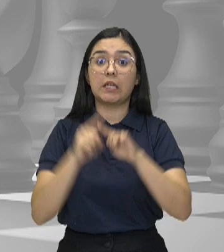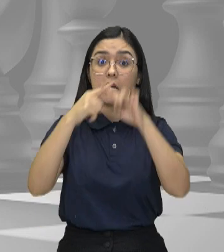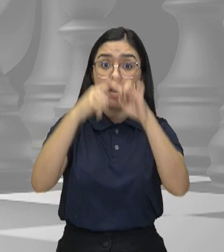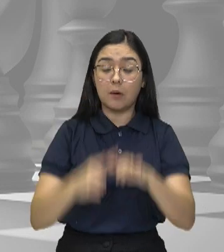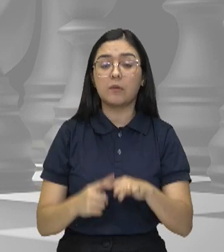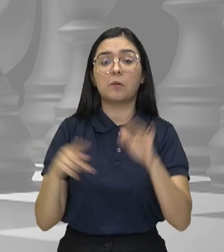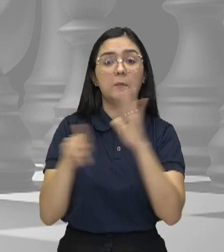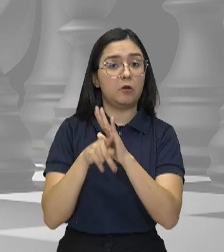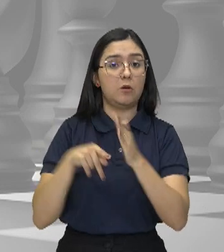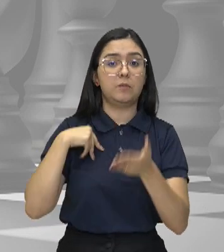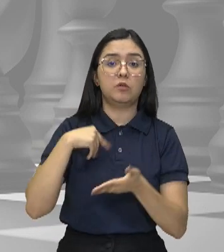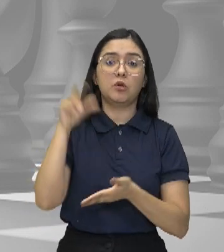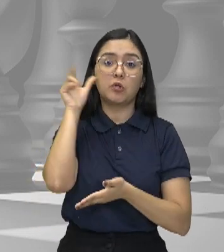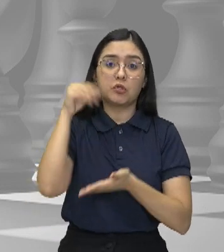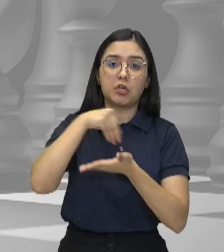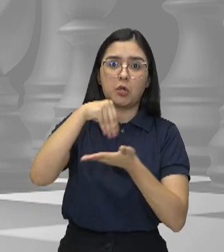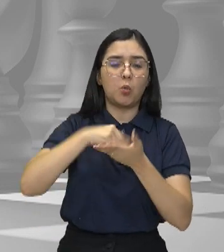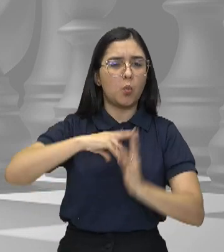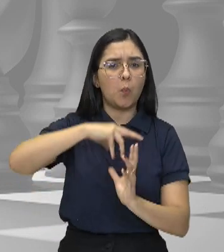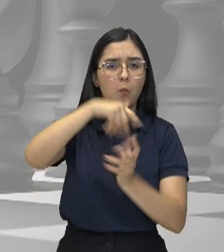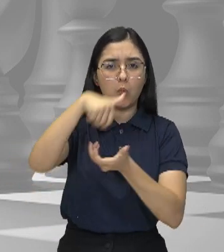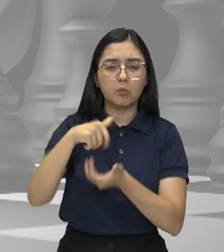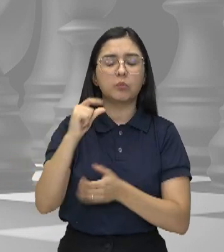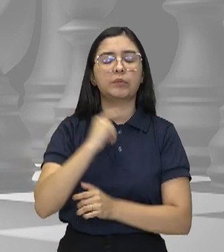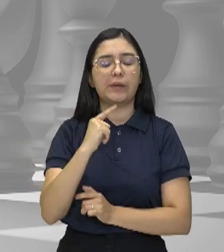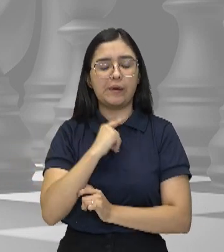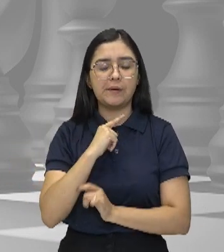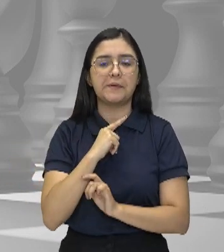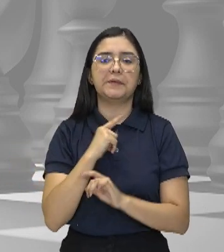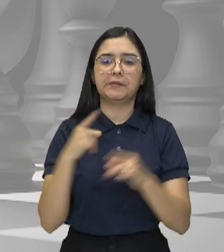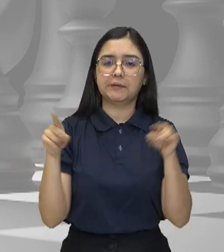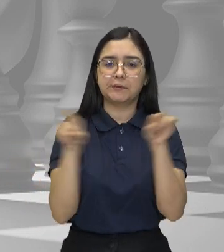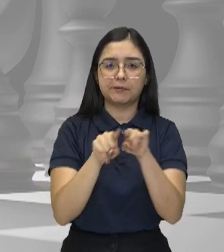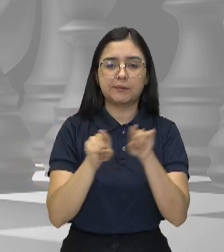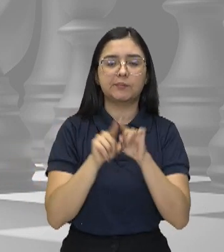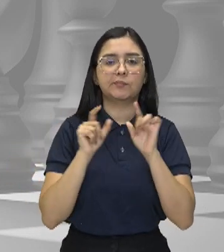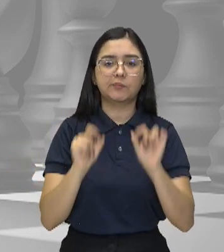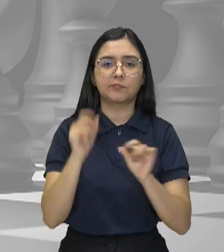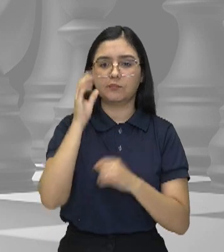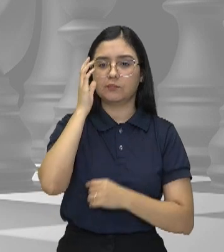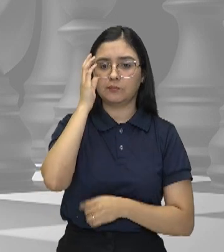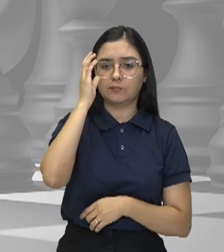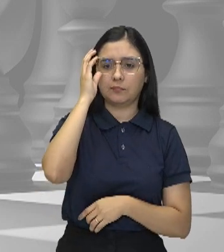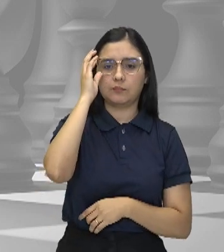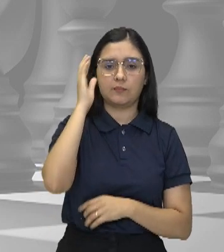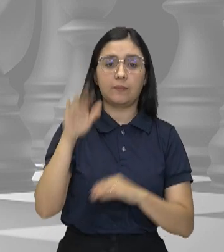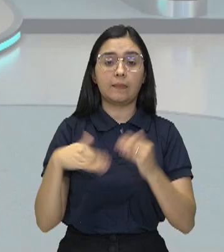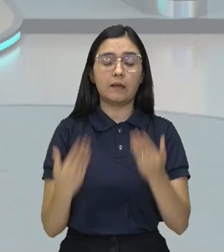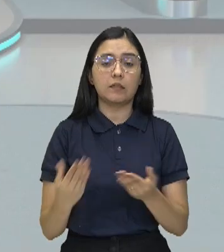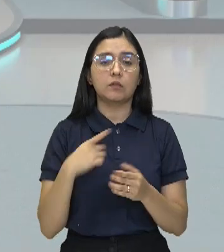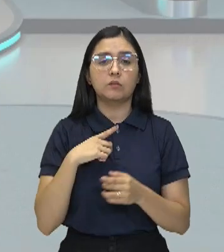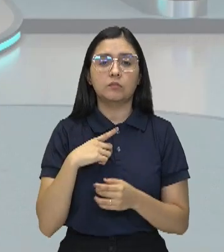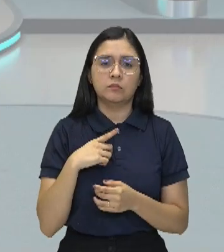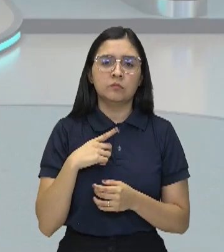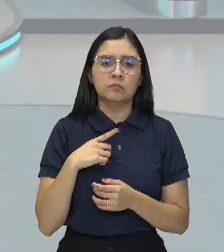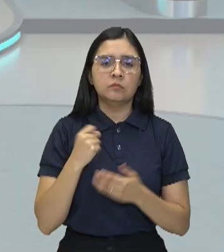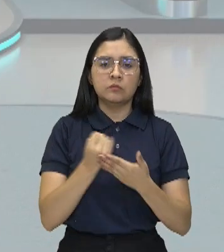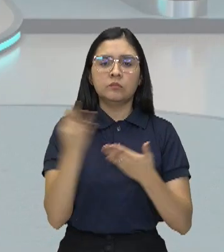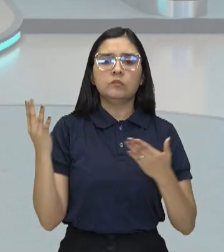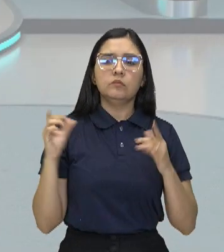campeonatos mundiais de xadrez que dão uma boa quantidade